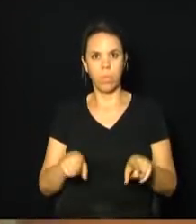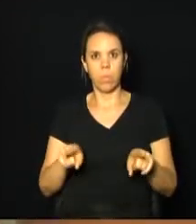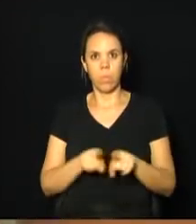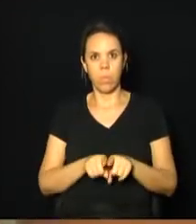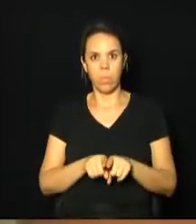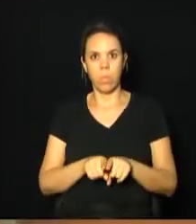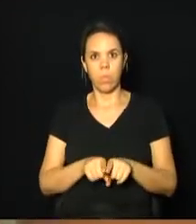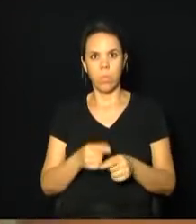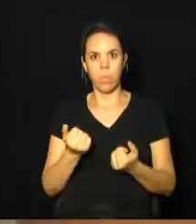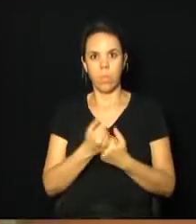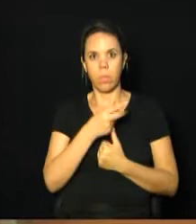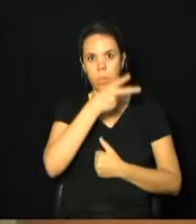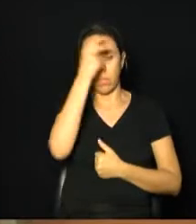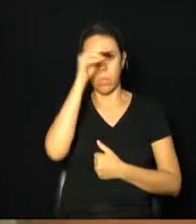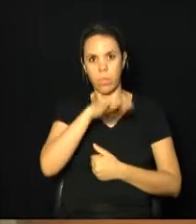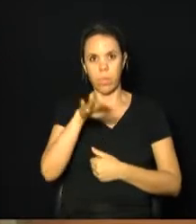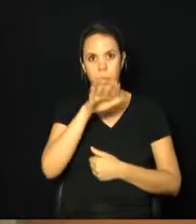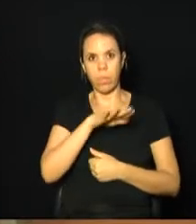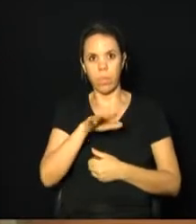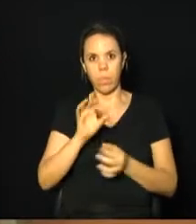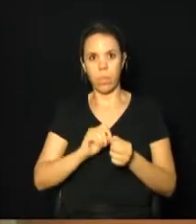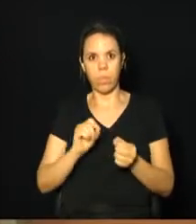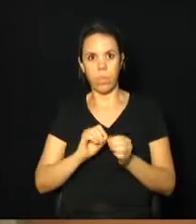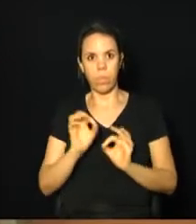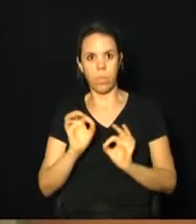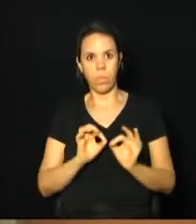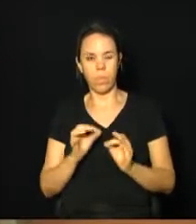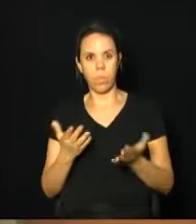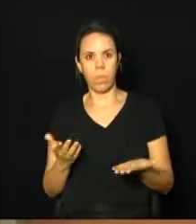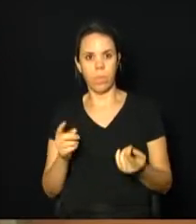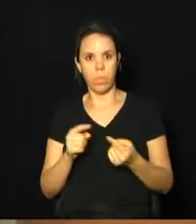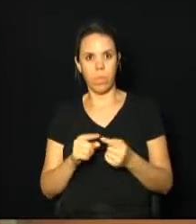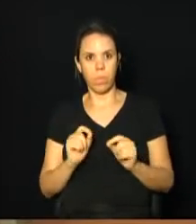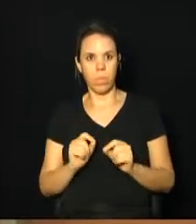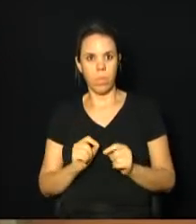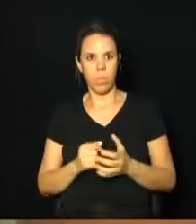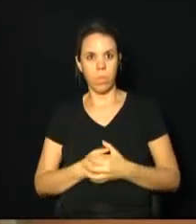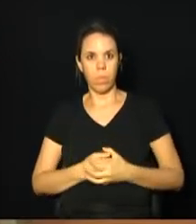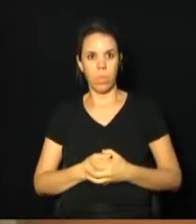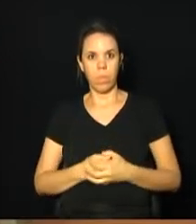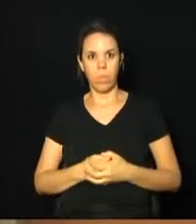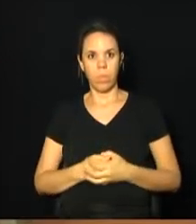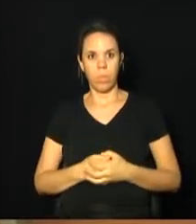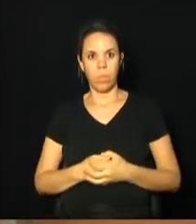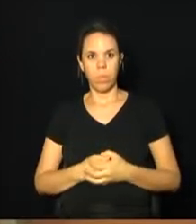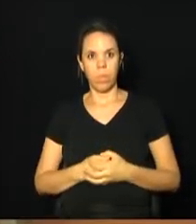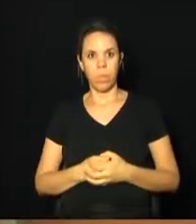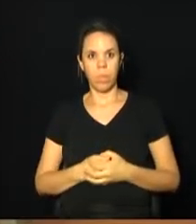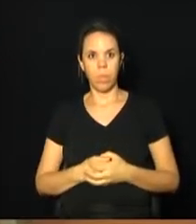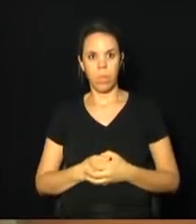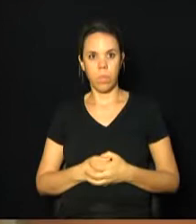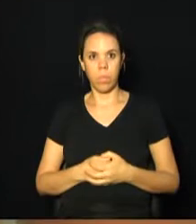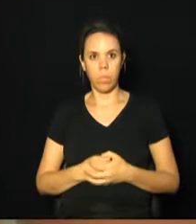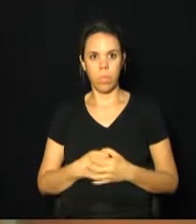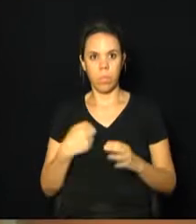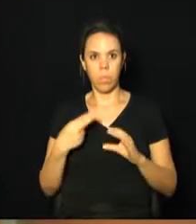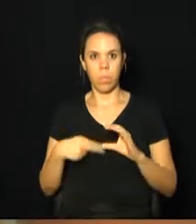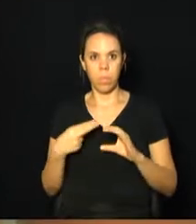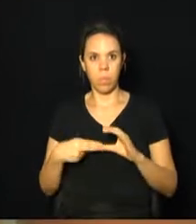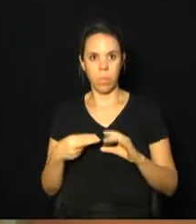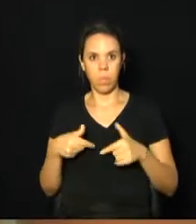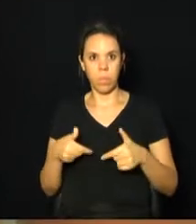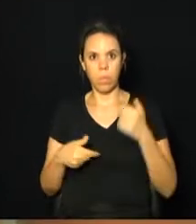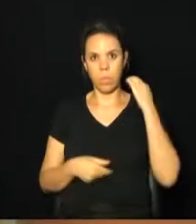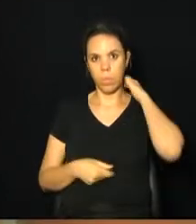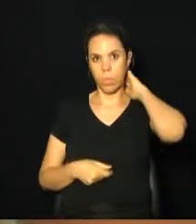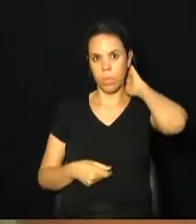para as subprefeituras, né, o que está sendo feito no sentido dessa cooperativa, né, de